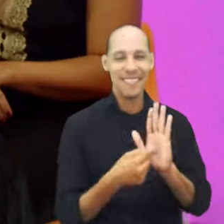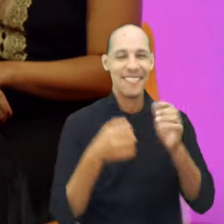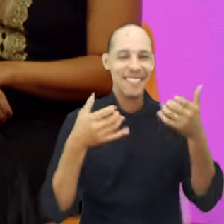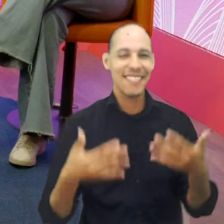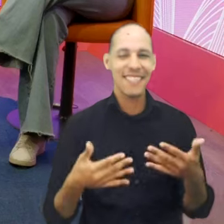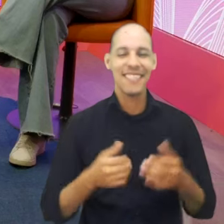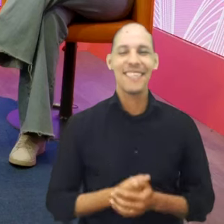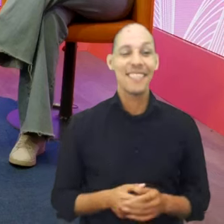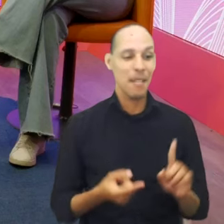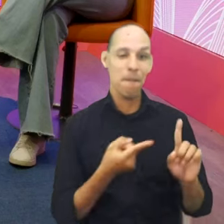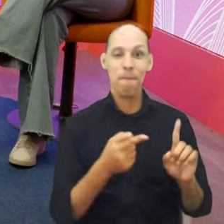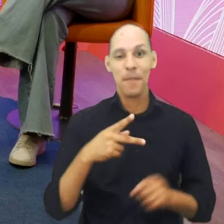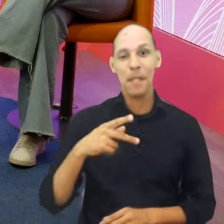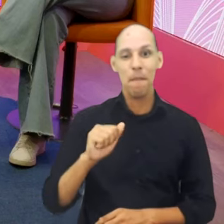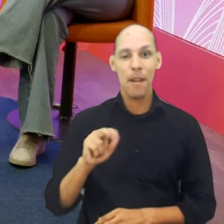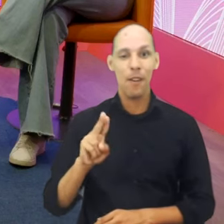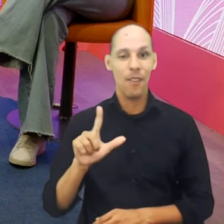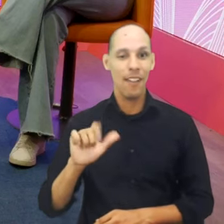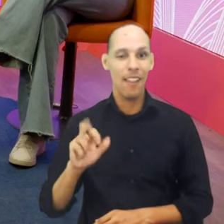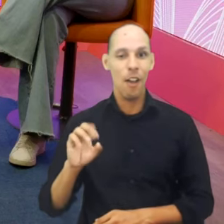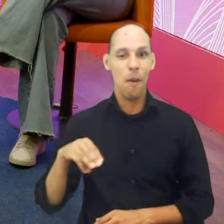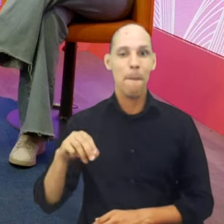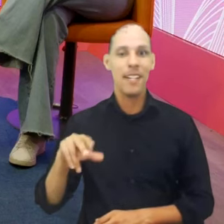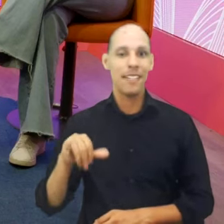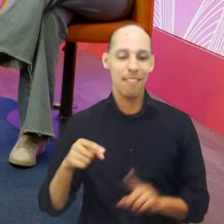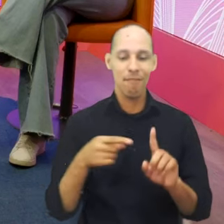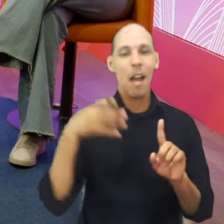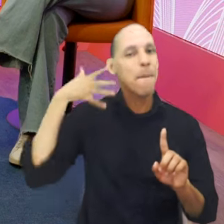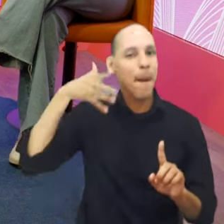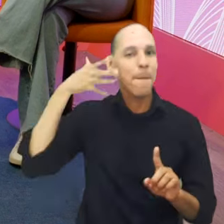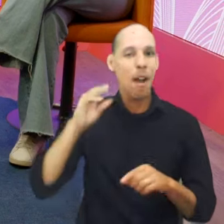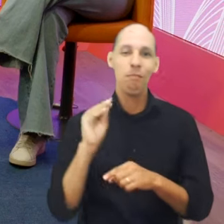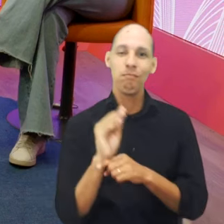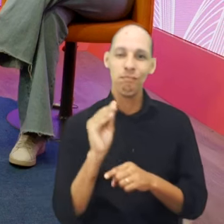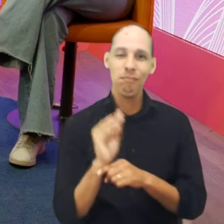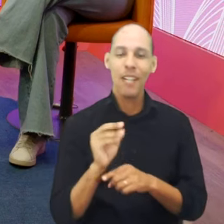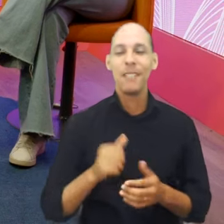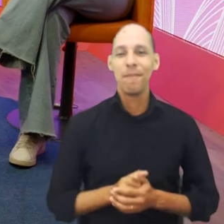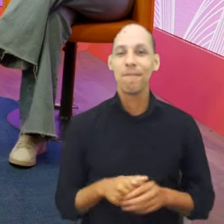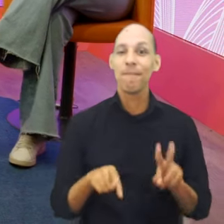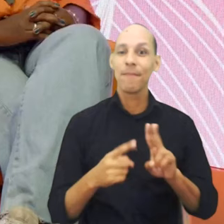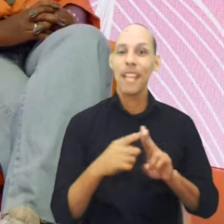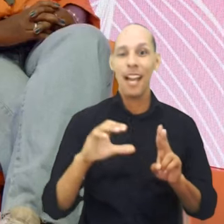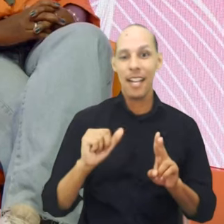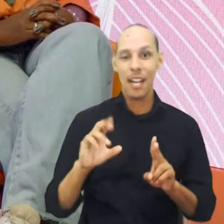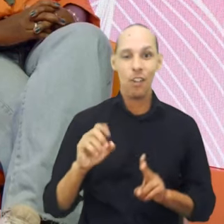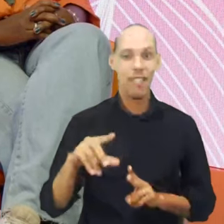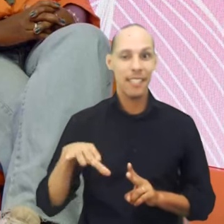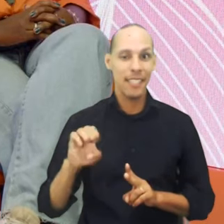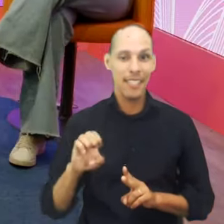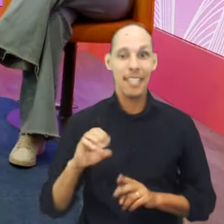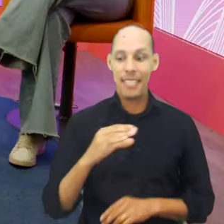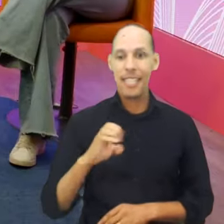vocês. Então a gente está aqui com a Paula Romani, que é palestrante e mentora sistêmica, com a Caroline Gnarra, que